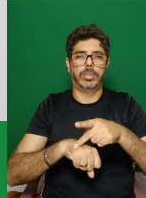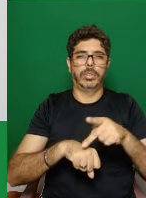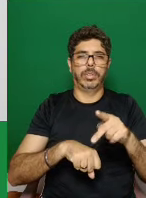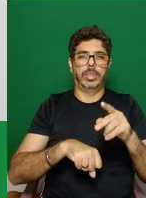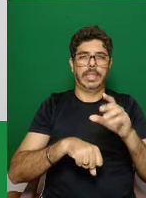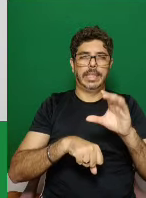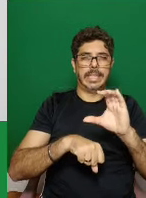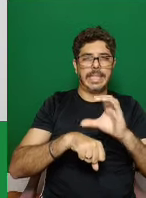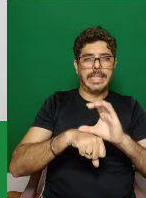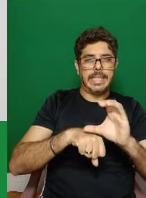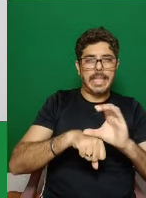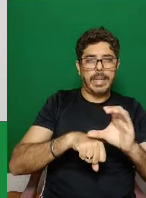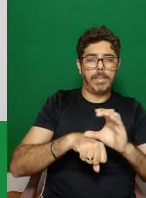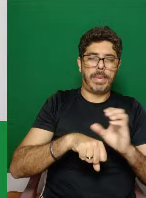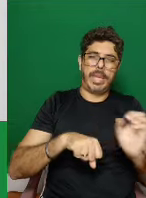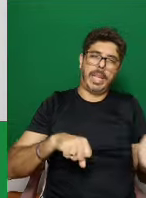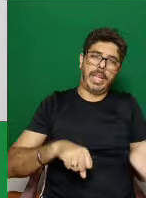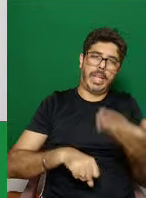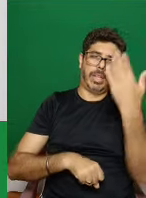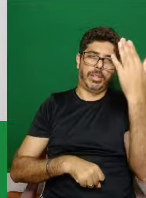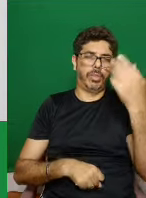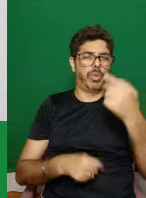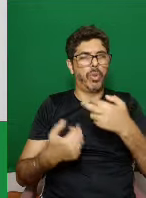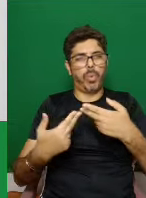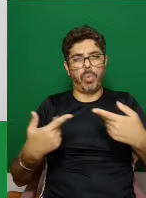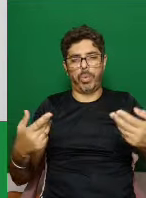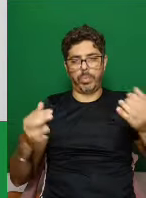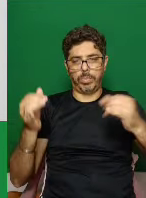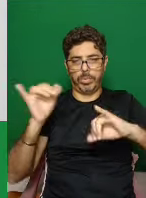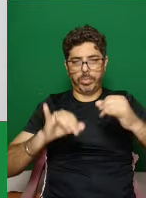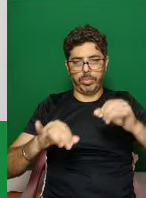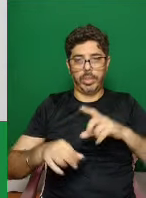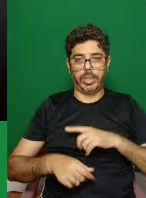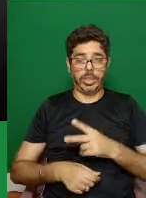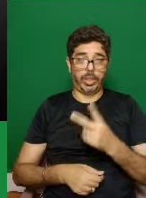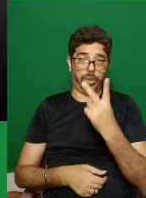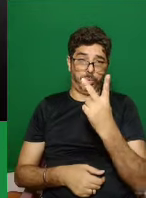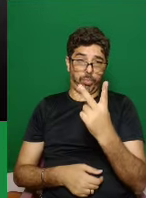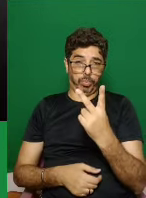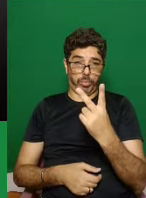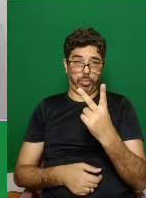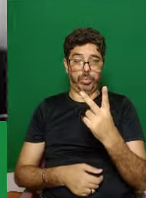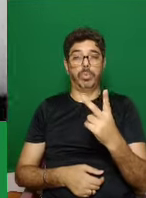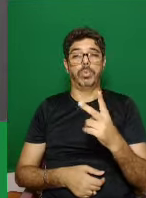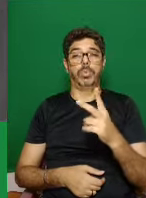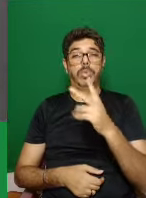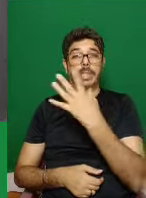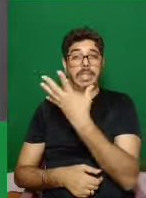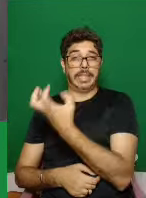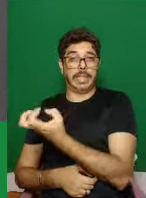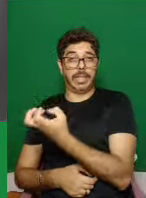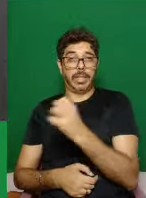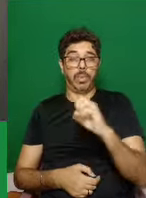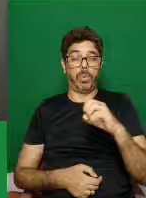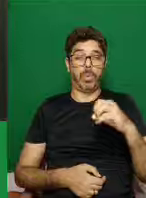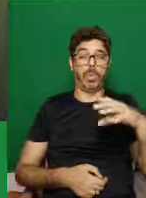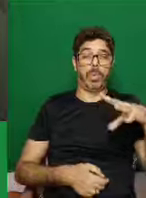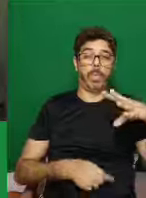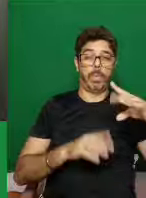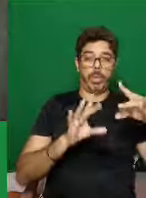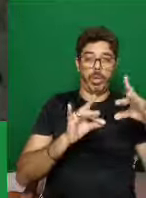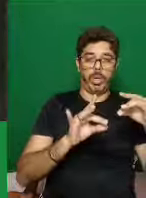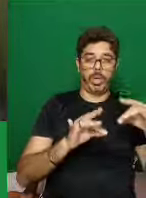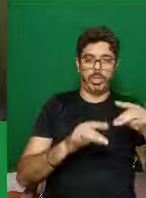os secos e os molhados, e nenhum dos dois usa um filtro propriamente dito. O tipo molhado recupera partículas